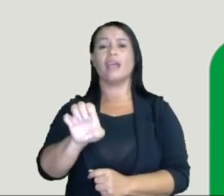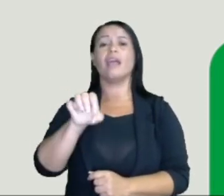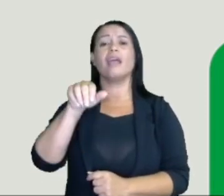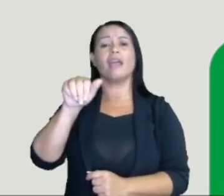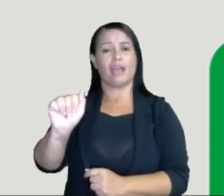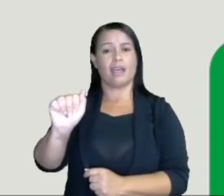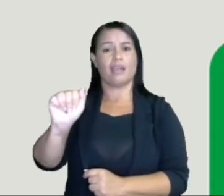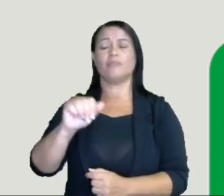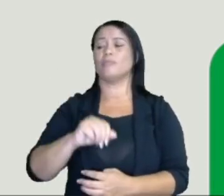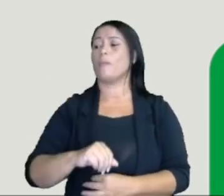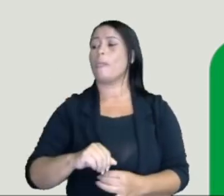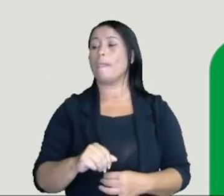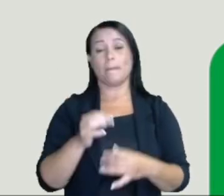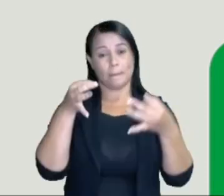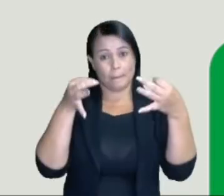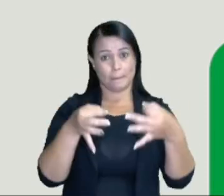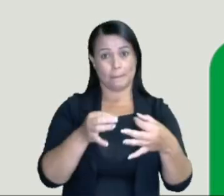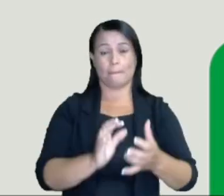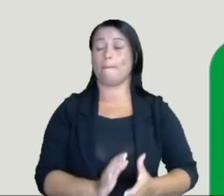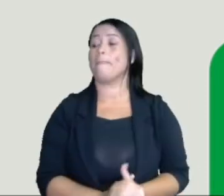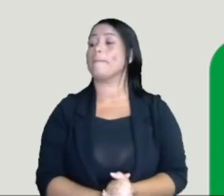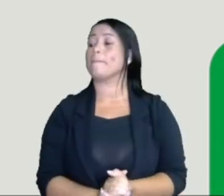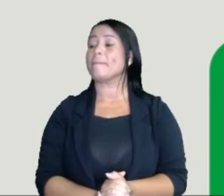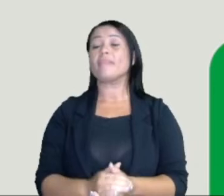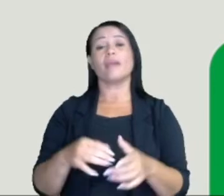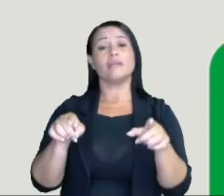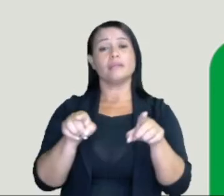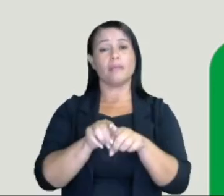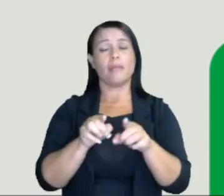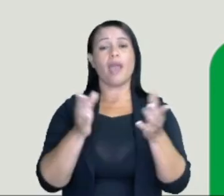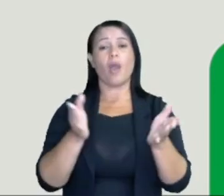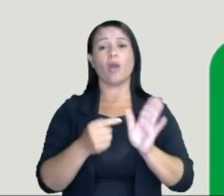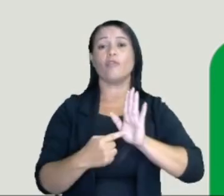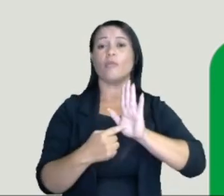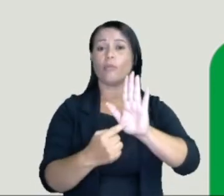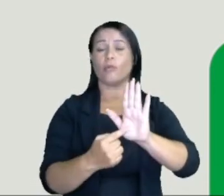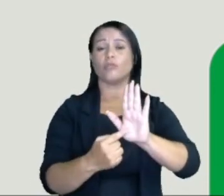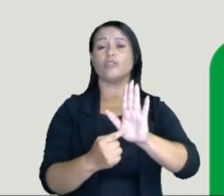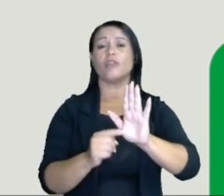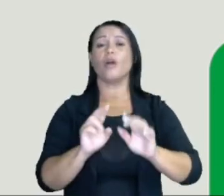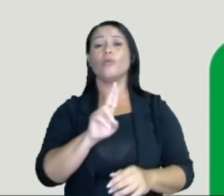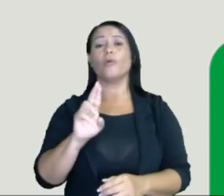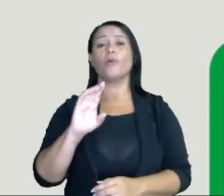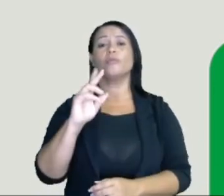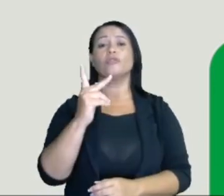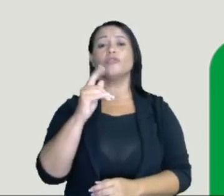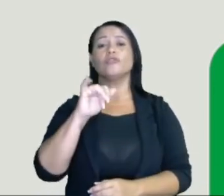la N, la A, certo? E aí agora a gente vai para Chile.